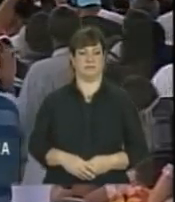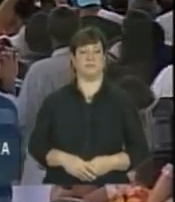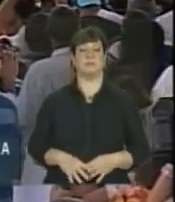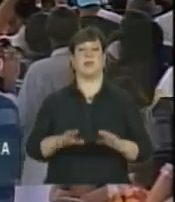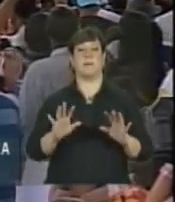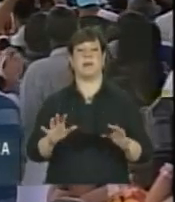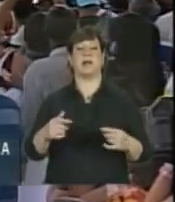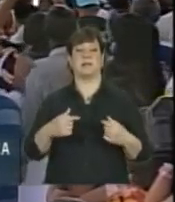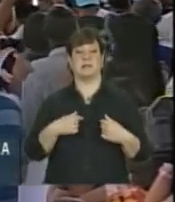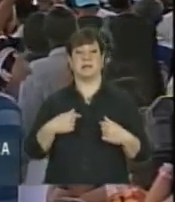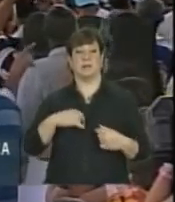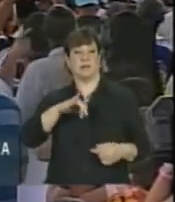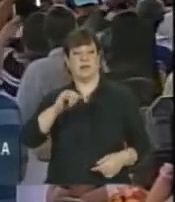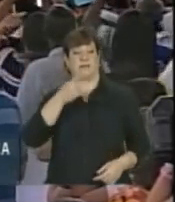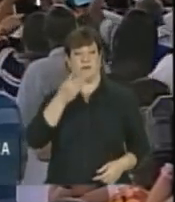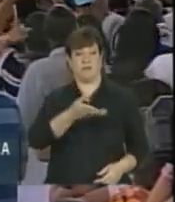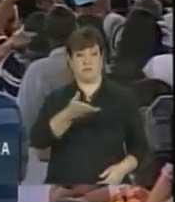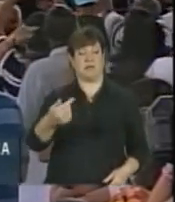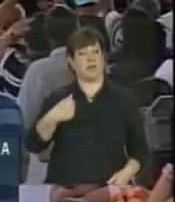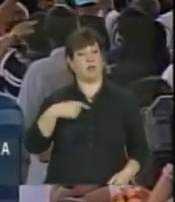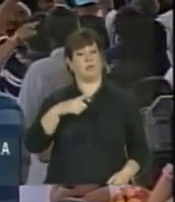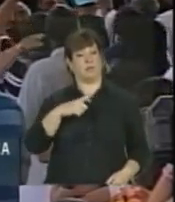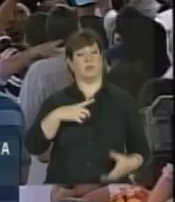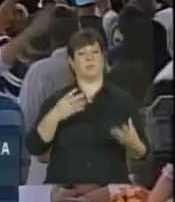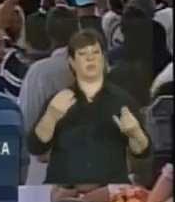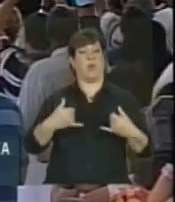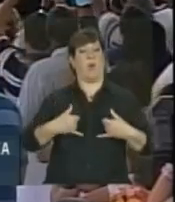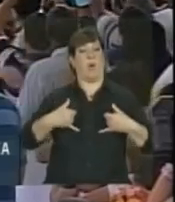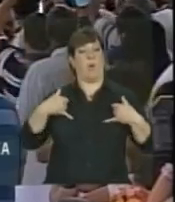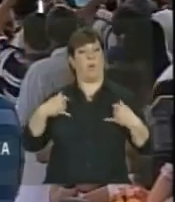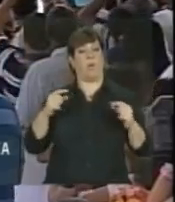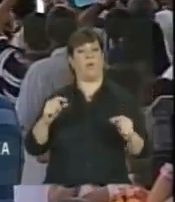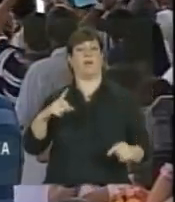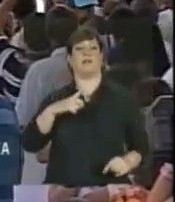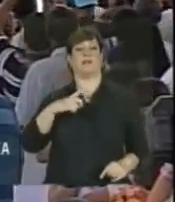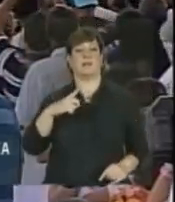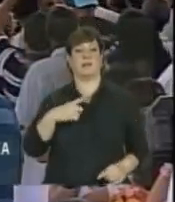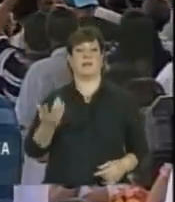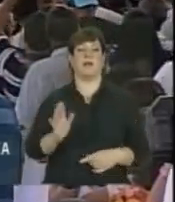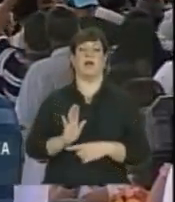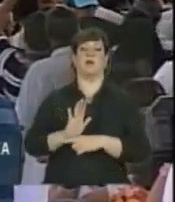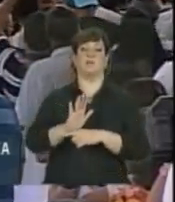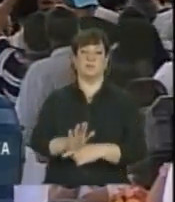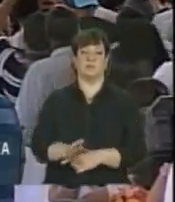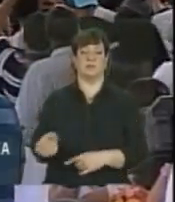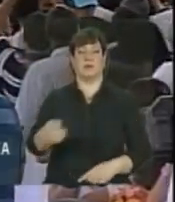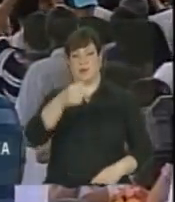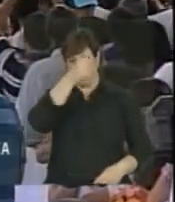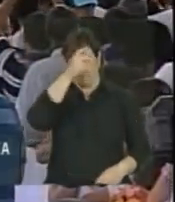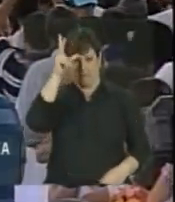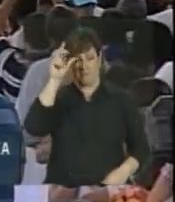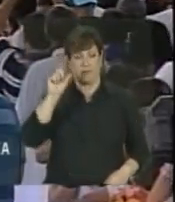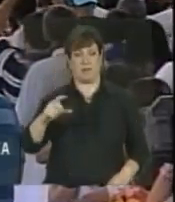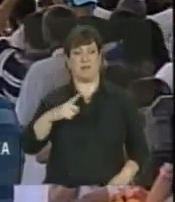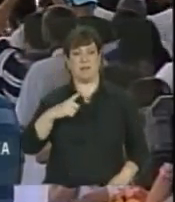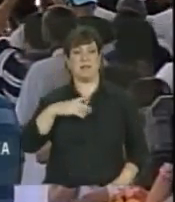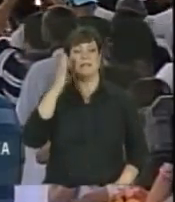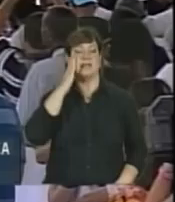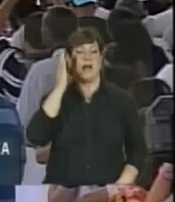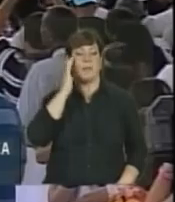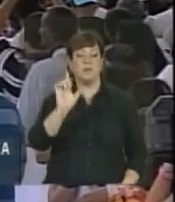Mas eu ia dizendo para vocês, eu tenho muito orgulho de ter apoiado o Eduardo Paes, de ter